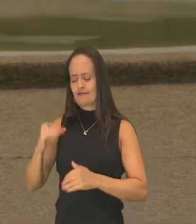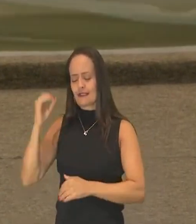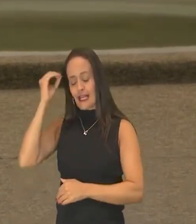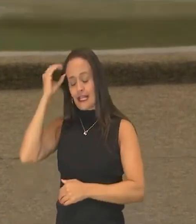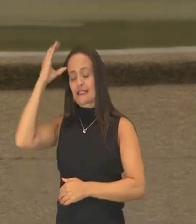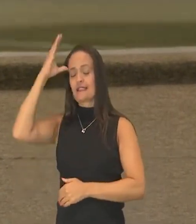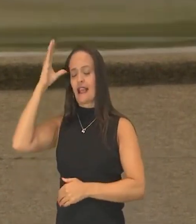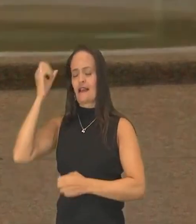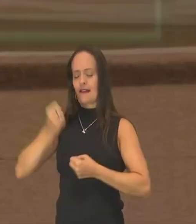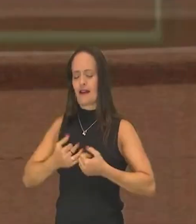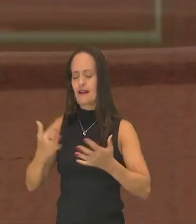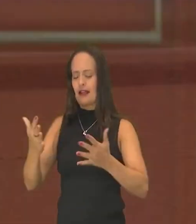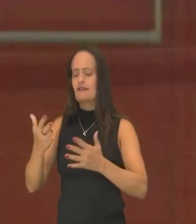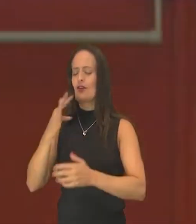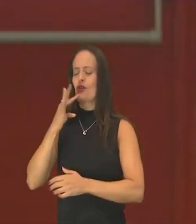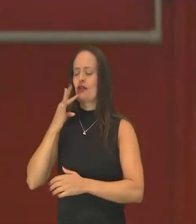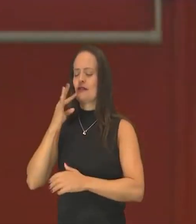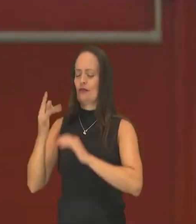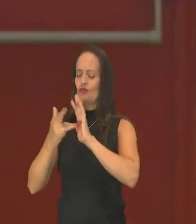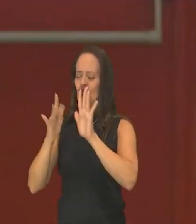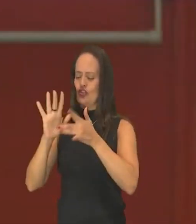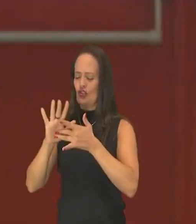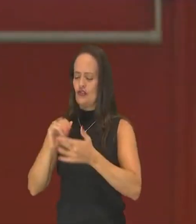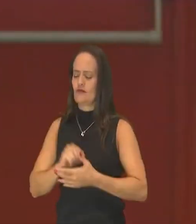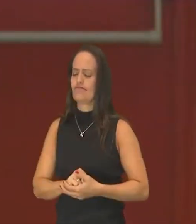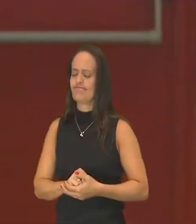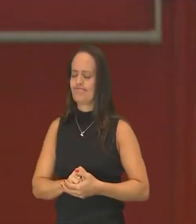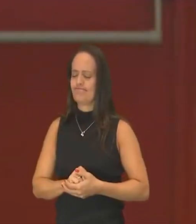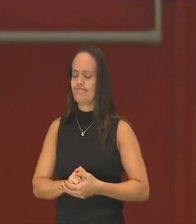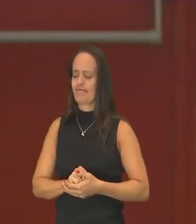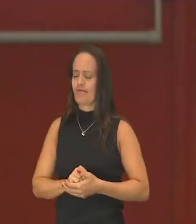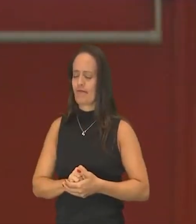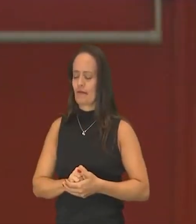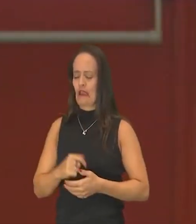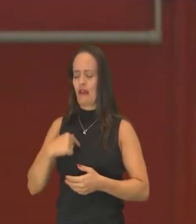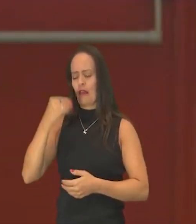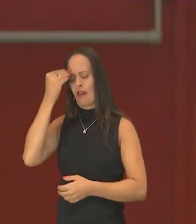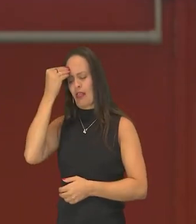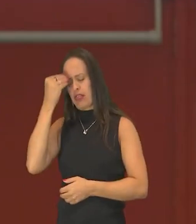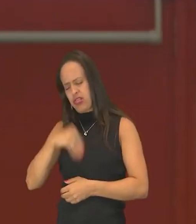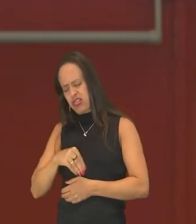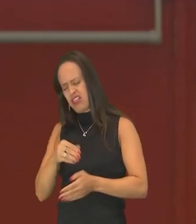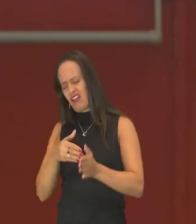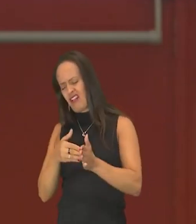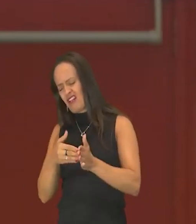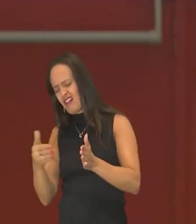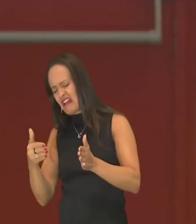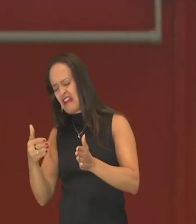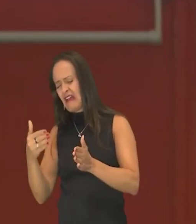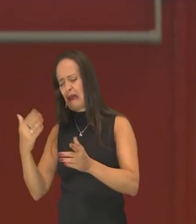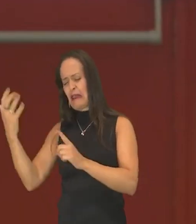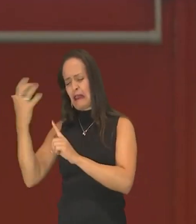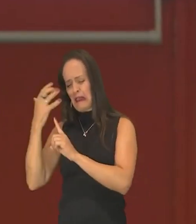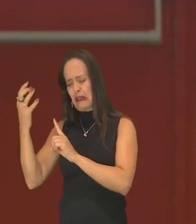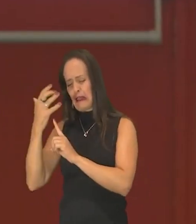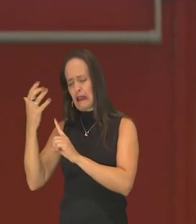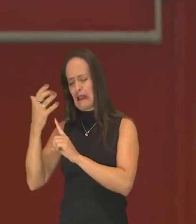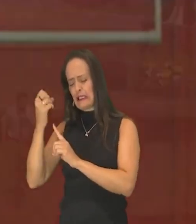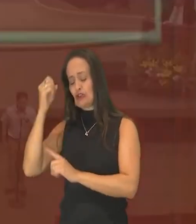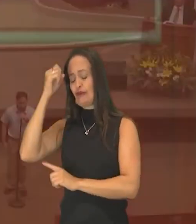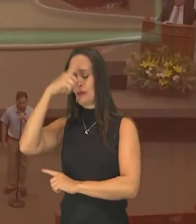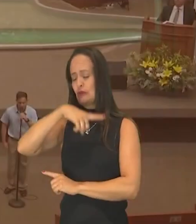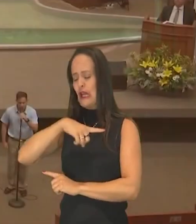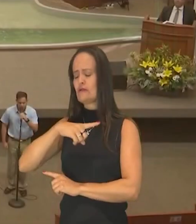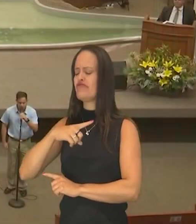Senhor e Salvador Jesus Cristo, Pai. Que jamais venhamos a desanimar diante das provações, porque Tu mesmo disseste: